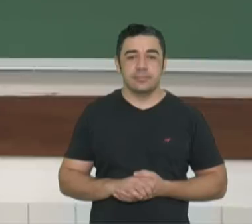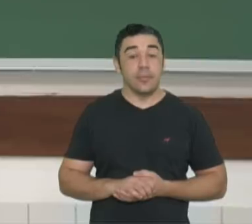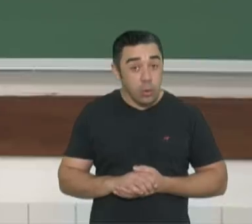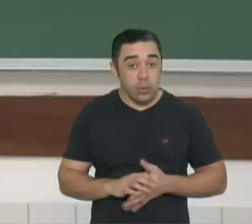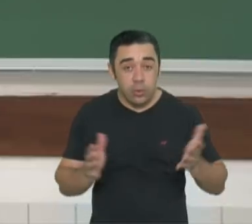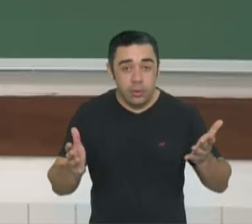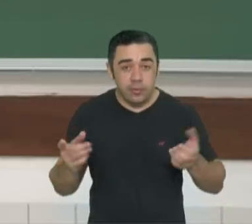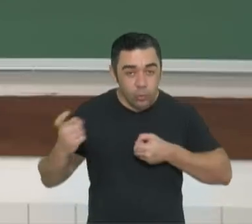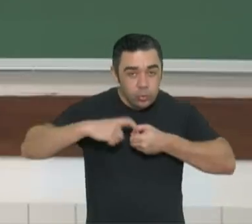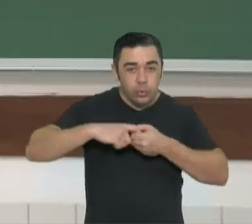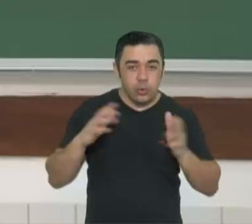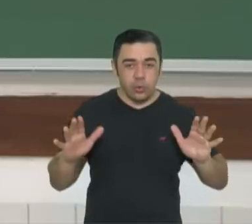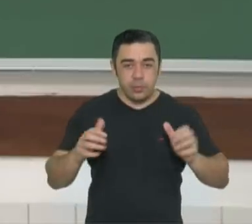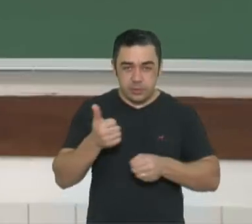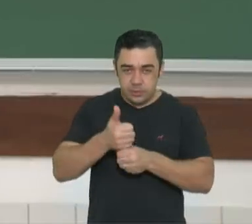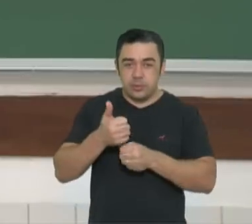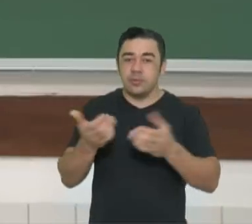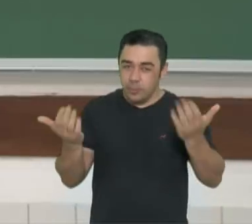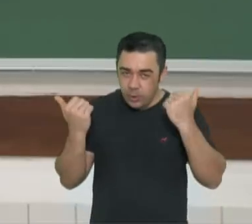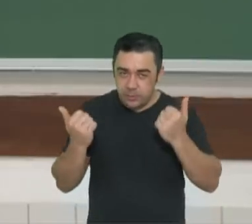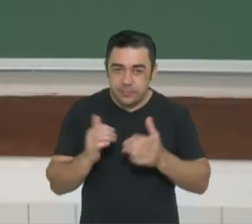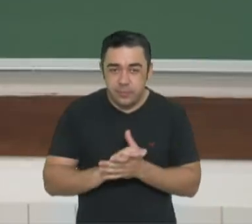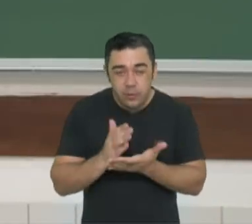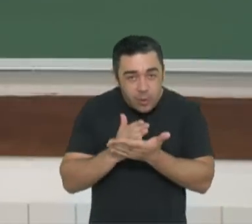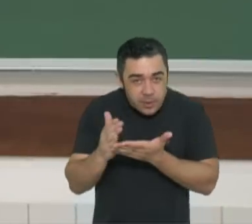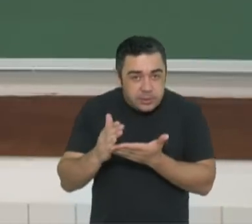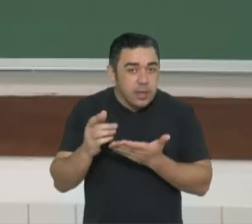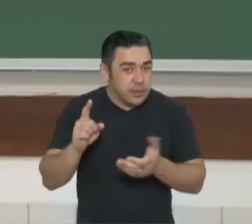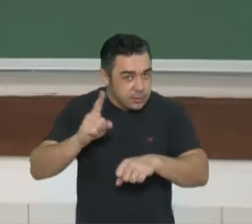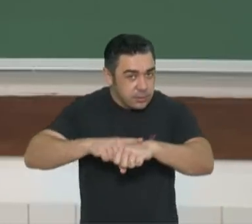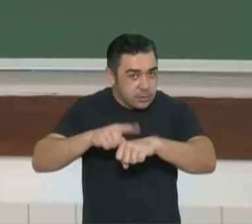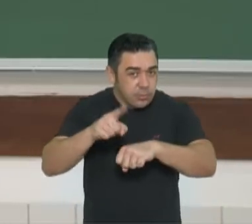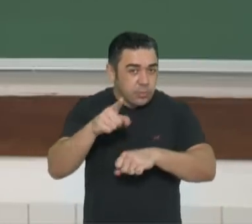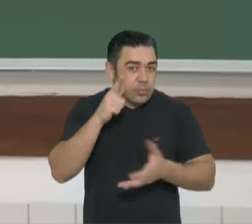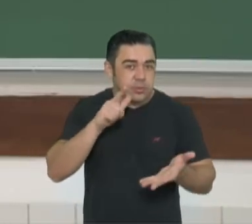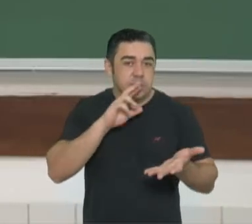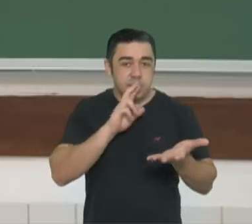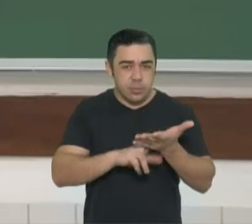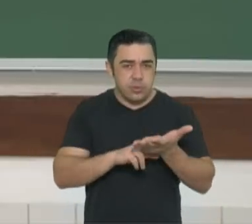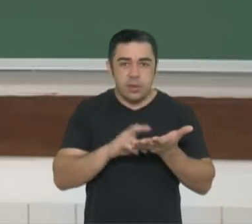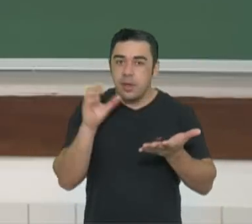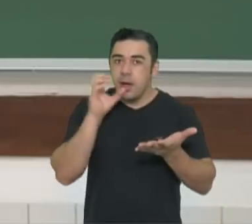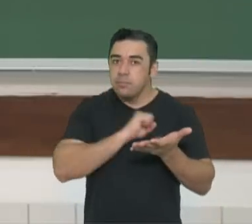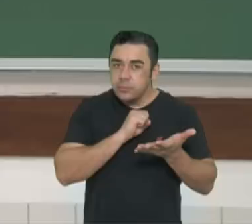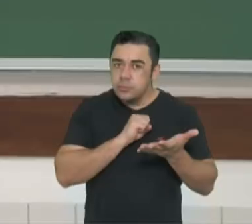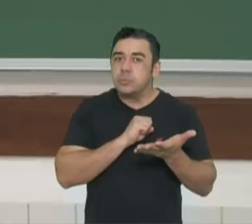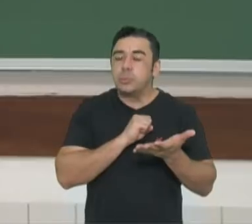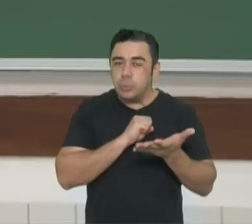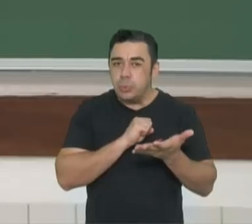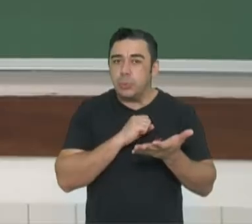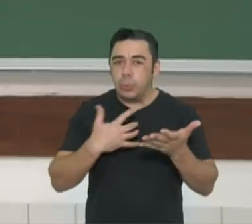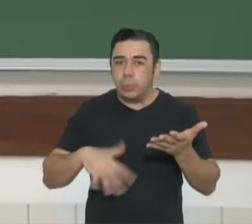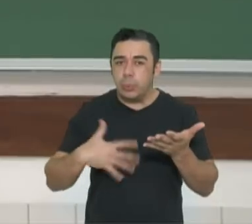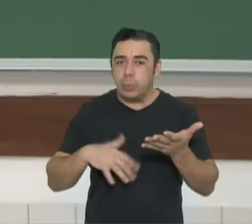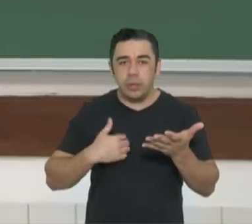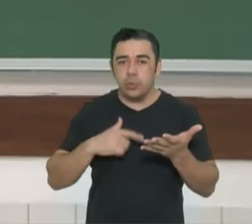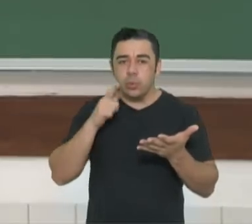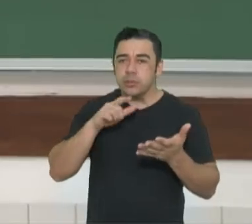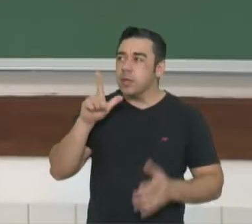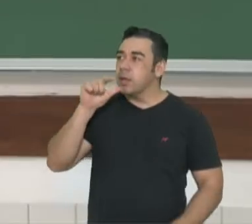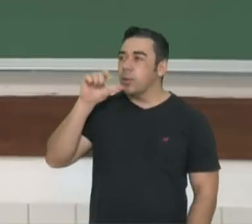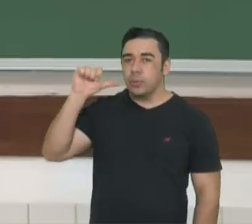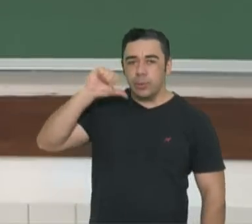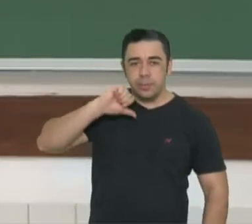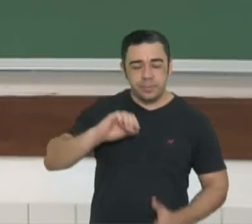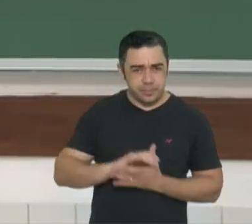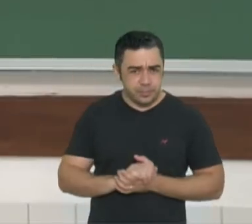Oi, voltou? Oi, ô diretor, voltou? Bora. Ô, e aí, deu tempo de responder? Foi tão rapidinho assim, né? Nem deu tempo de tomar minha aguinha.